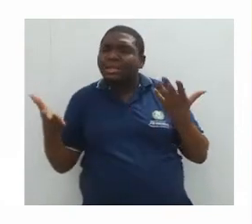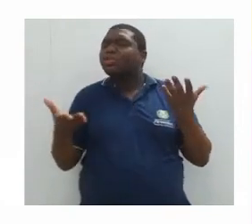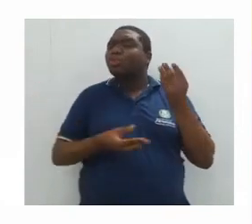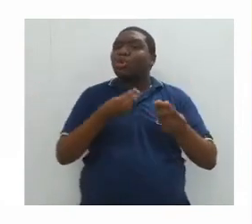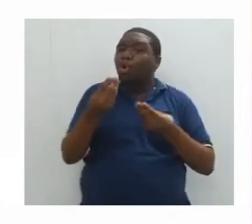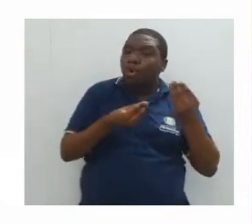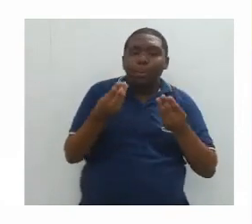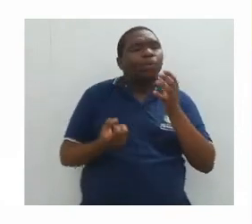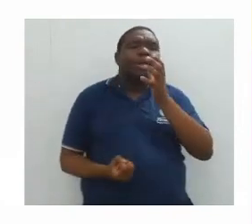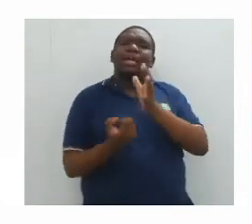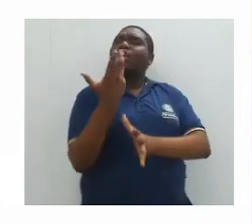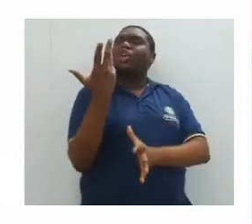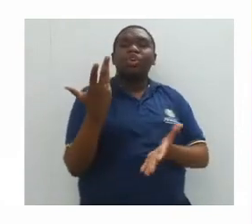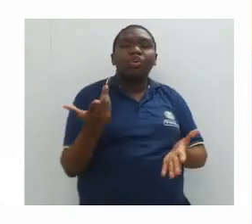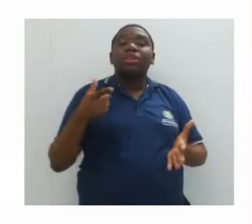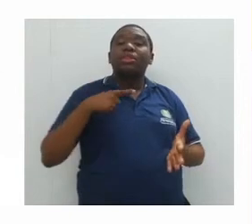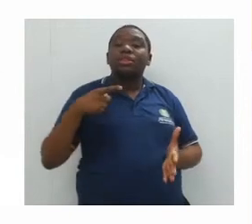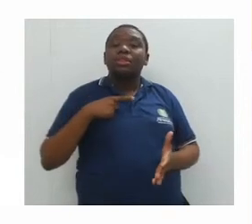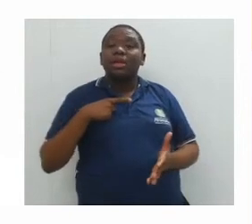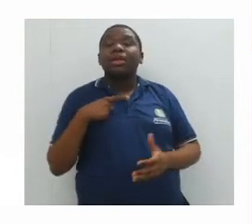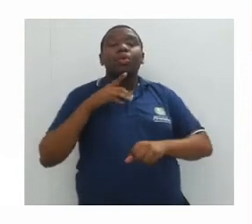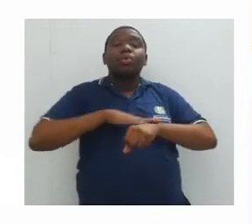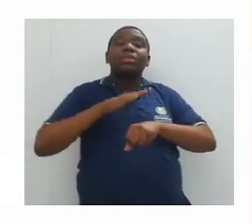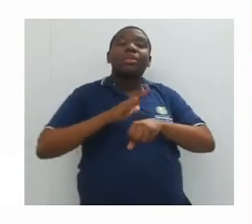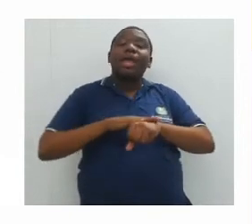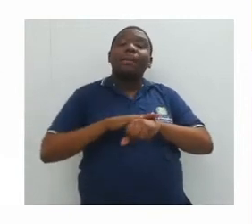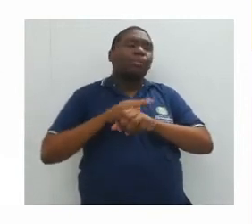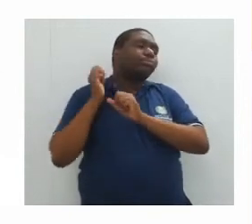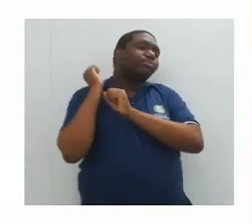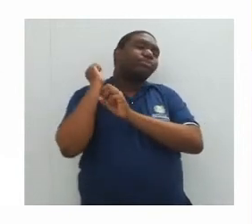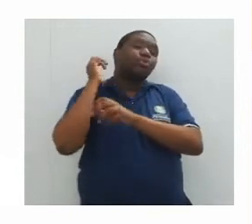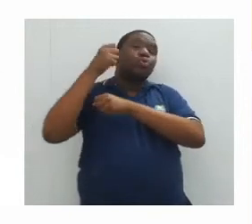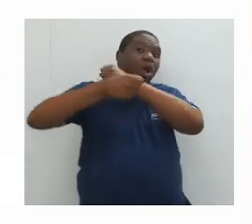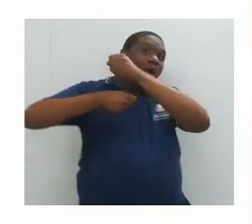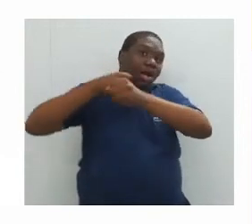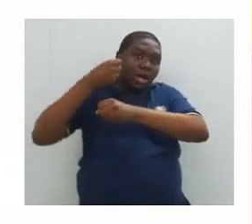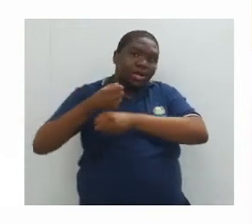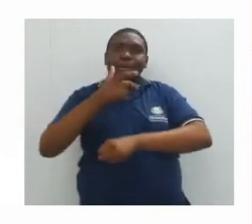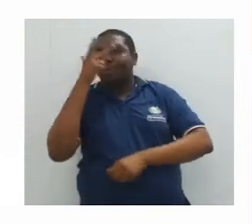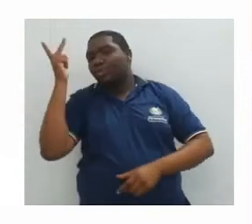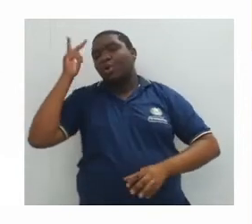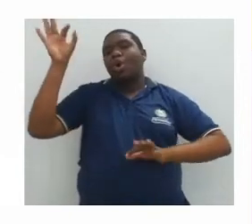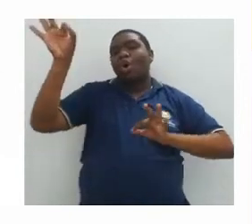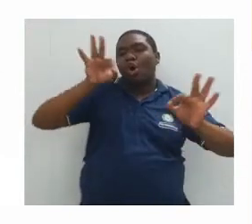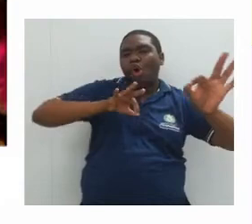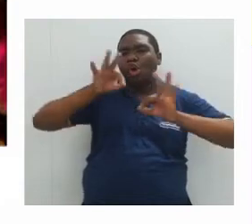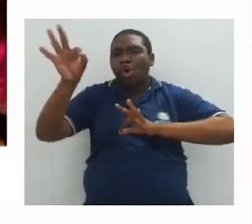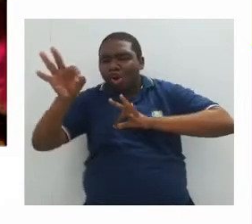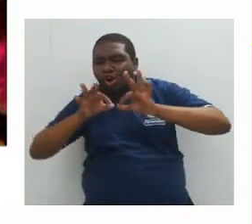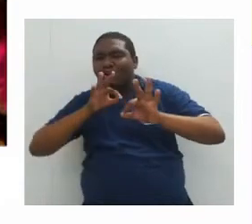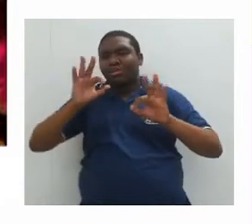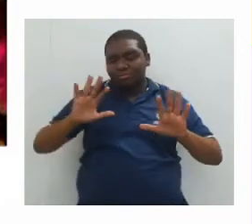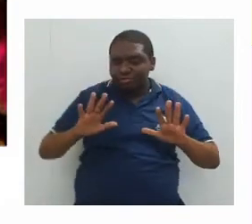do caboclinho, ele vem durante todo o tempo, durante todo o ano. Né? Isso a gente viu